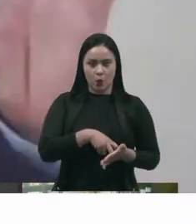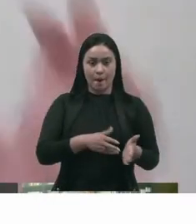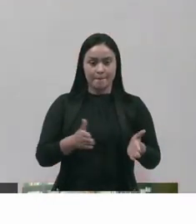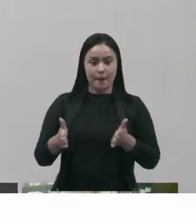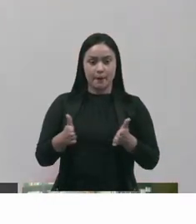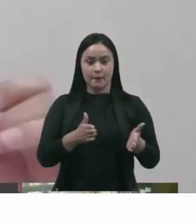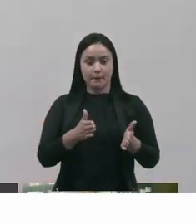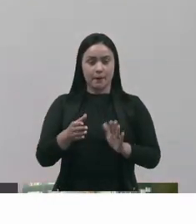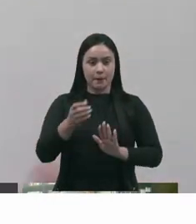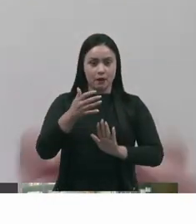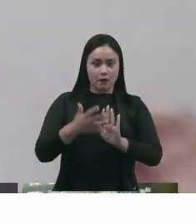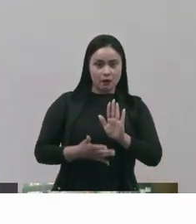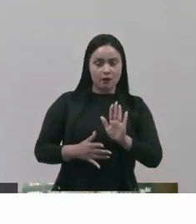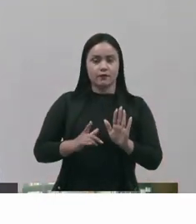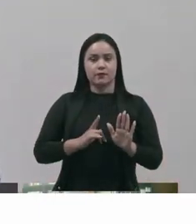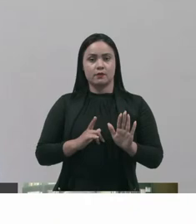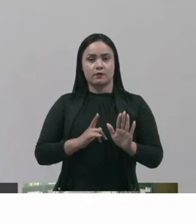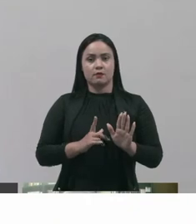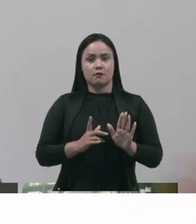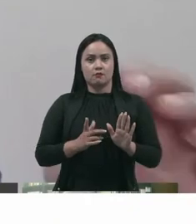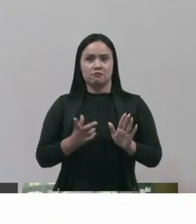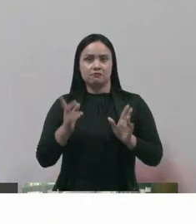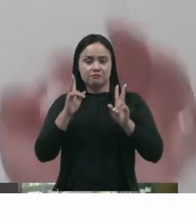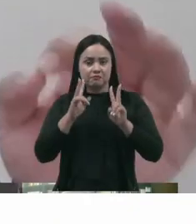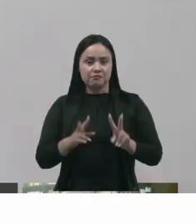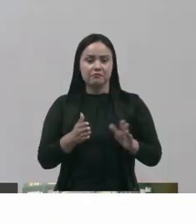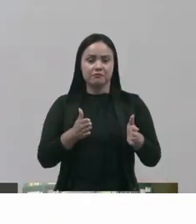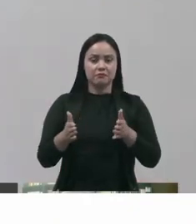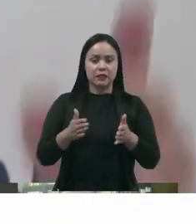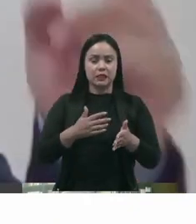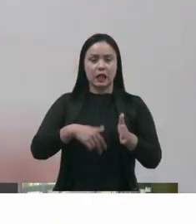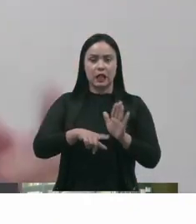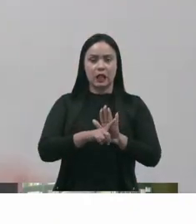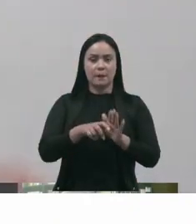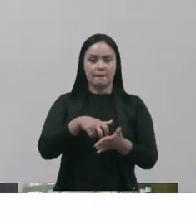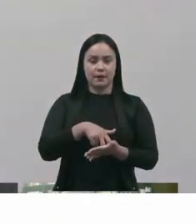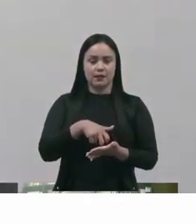prazo prescricional a ser considerado é o prazo da lei penal,